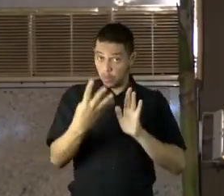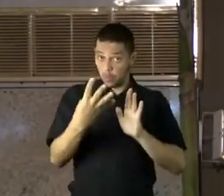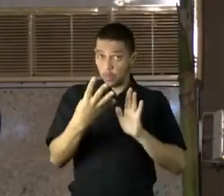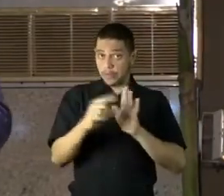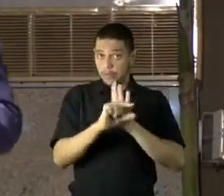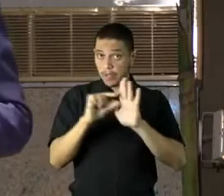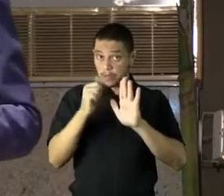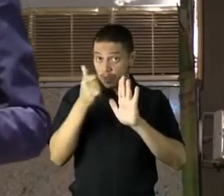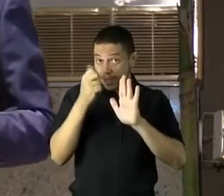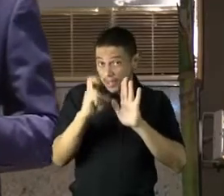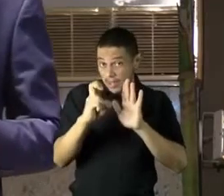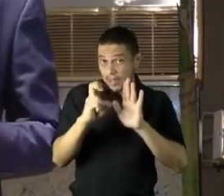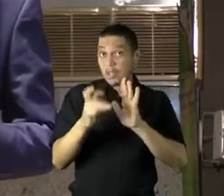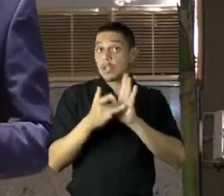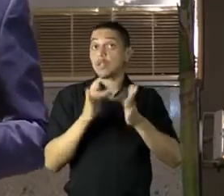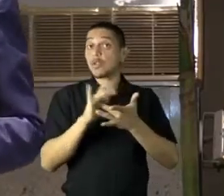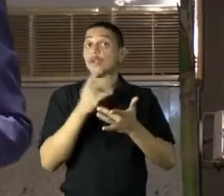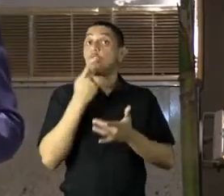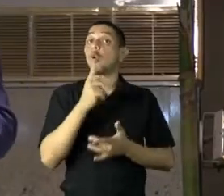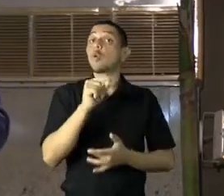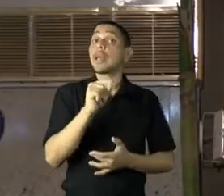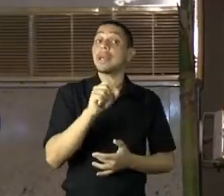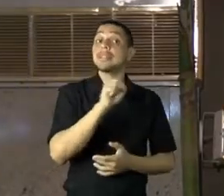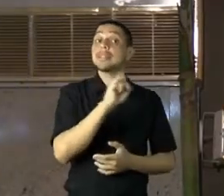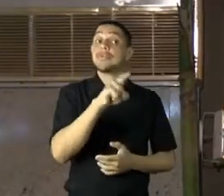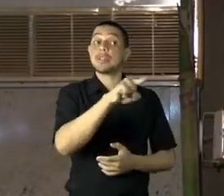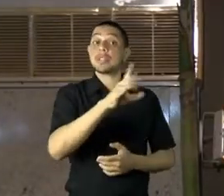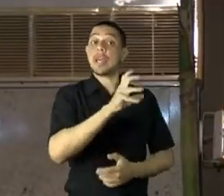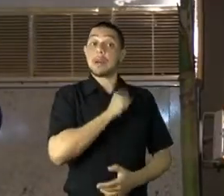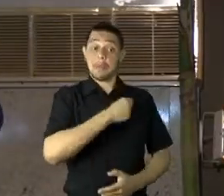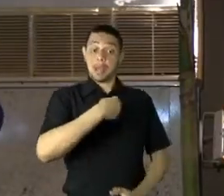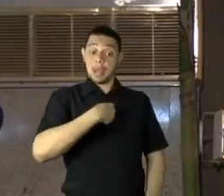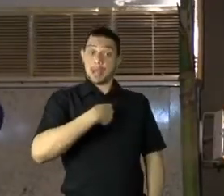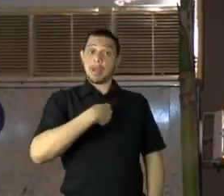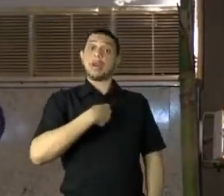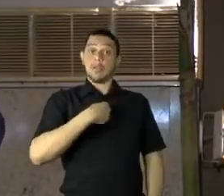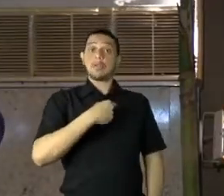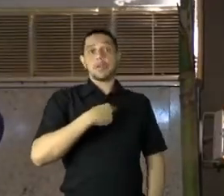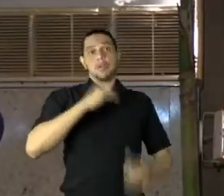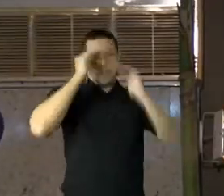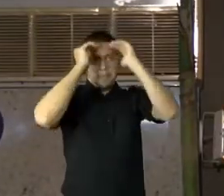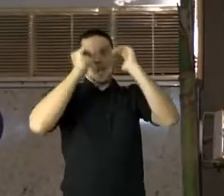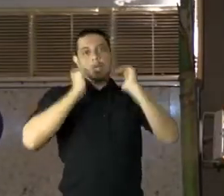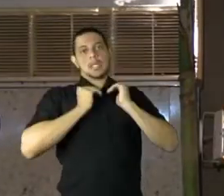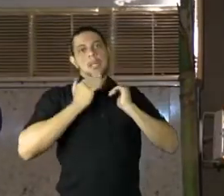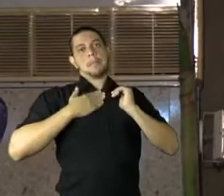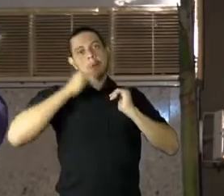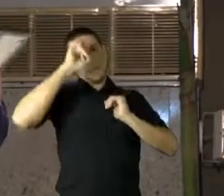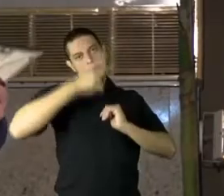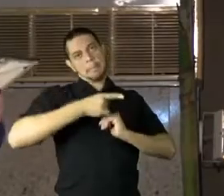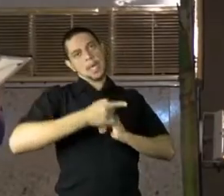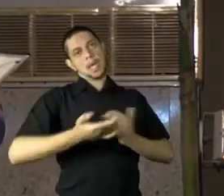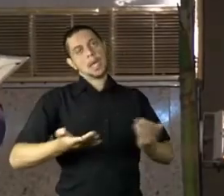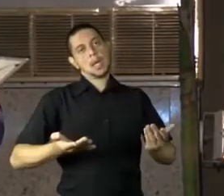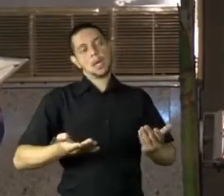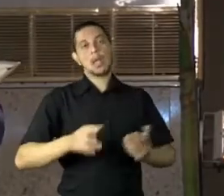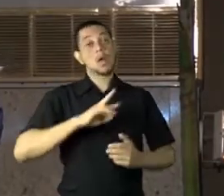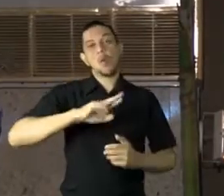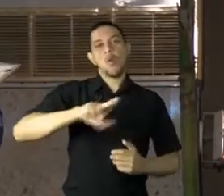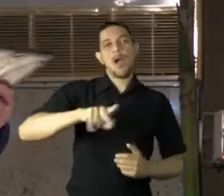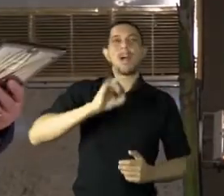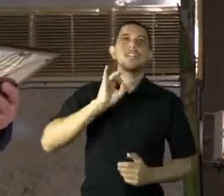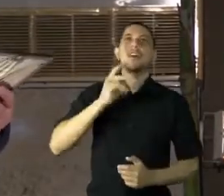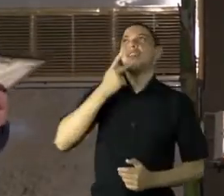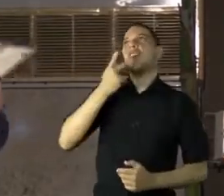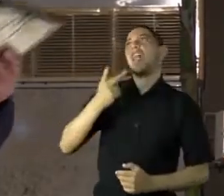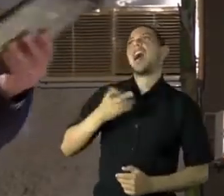15 ele disse se me amais guardareis os meus mandamentos Então é só professor da boca